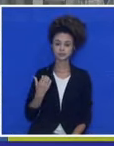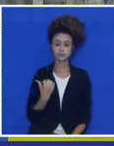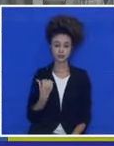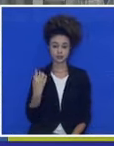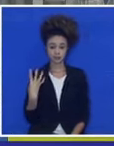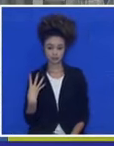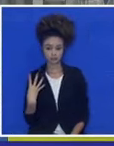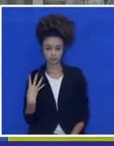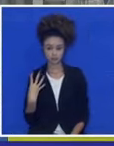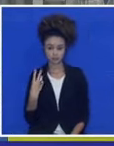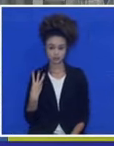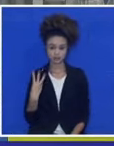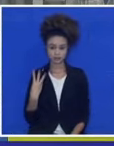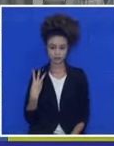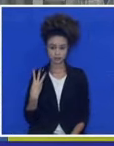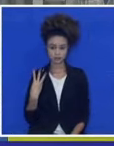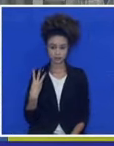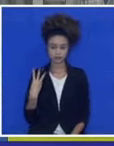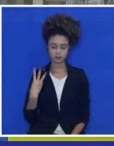63.